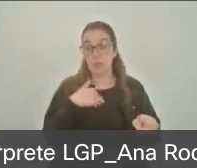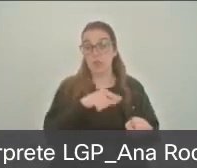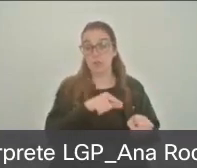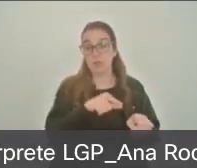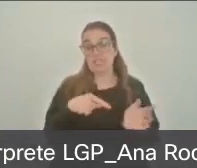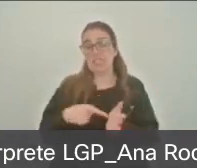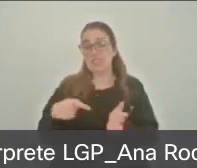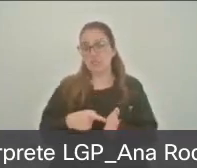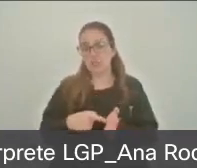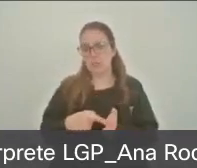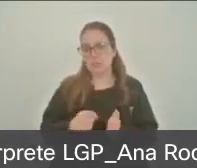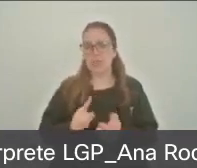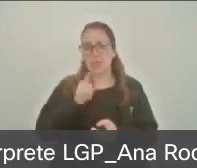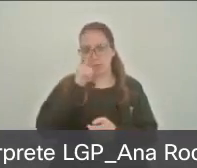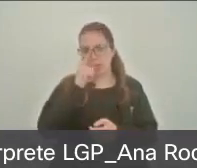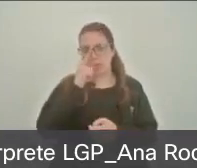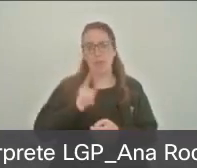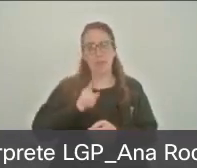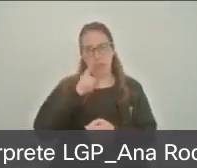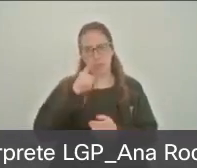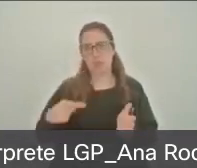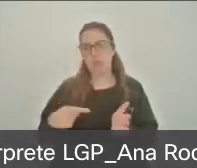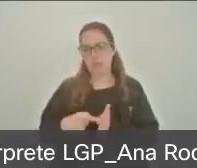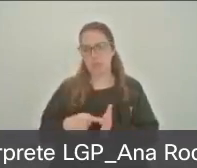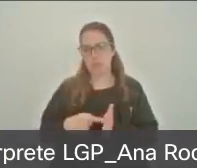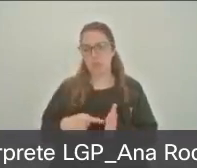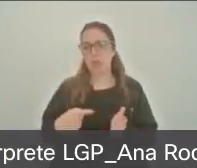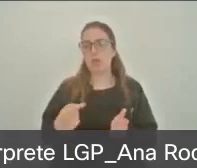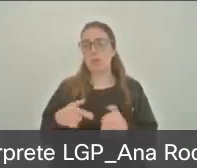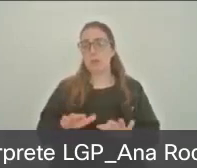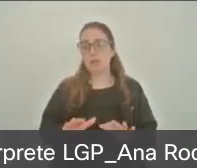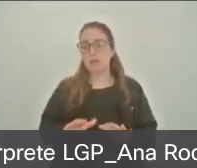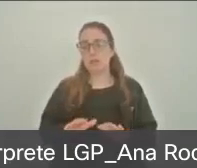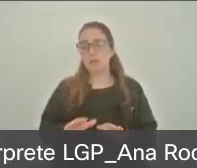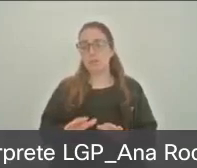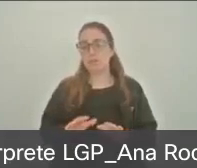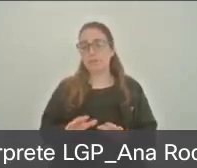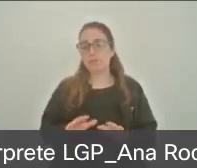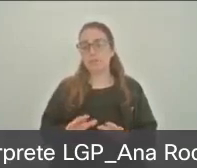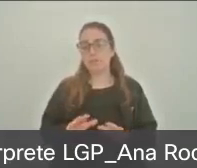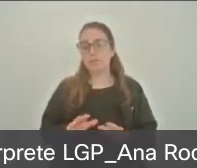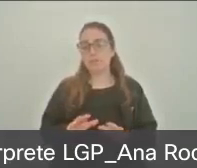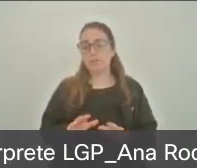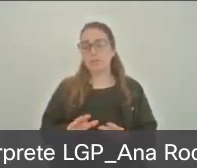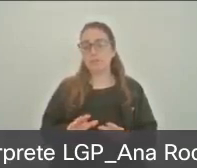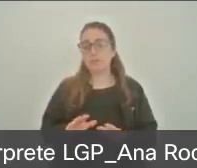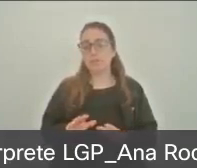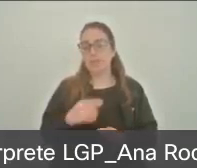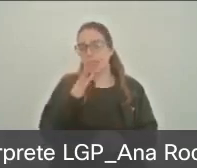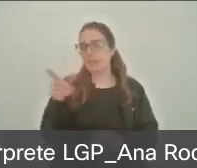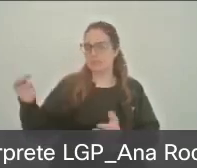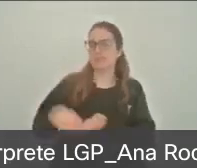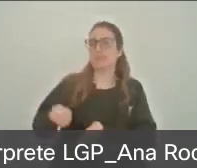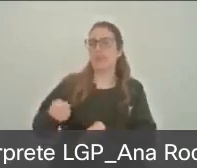exigia o teste como requisito obrigatório para o acompanhante estar presente no parto, mas onerava, ou seja, exigia que